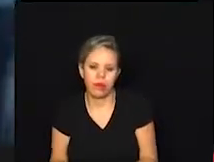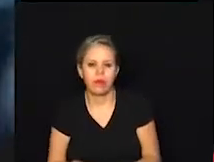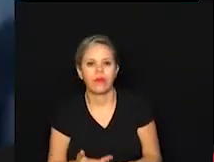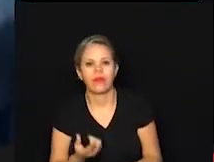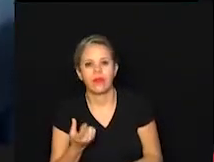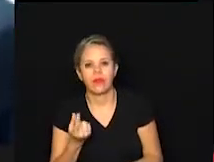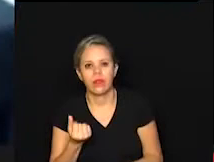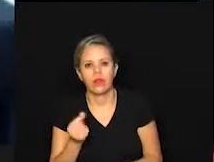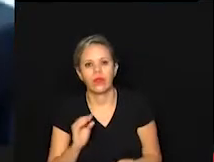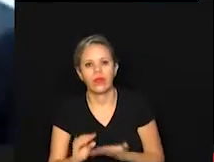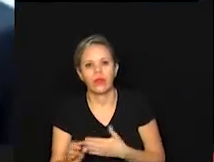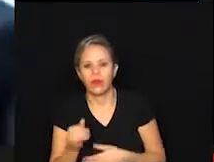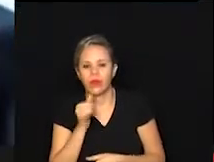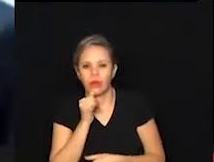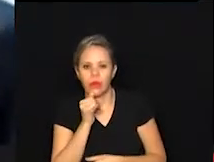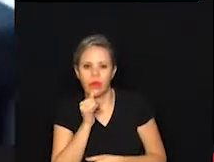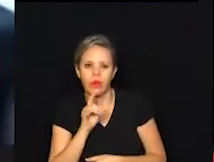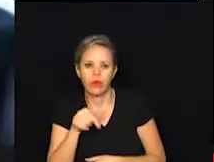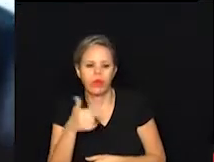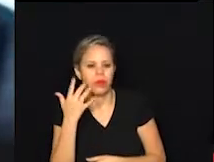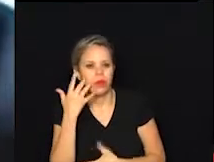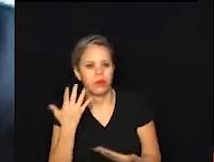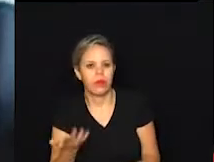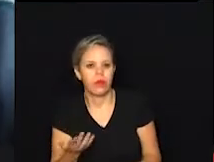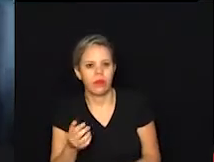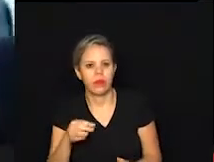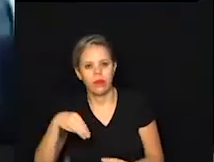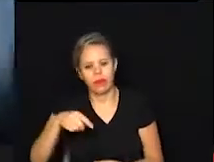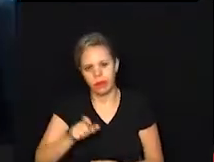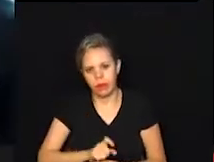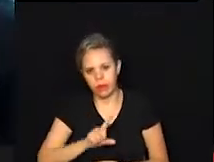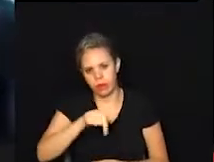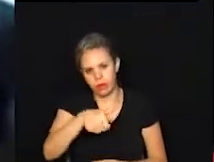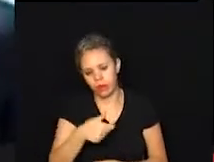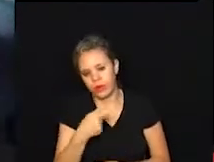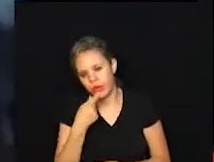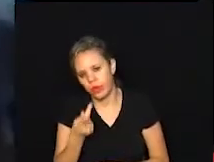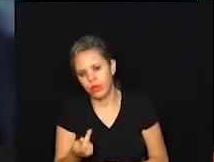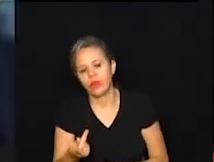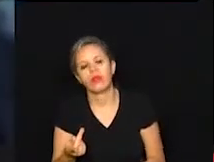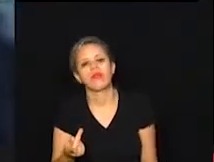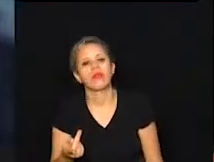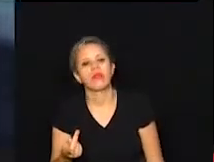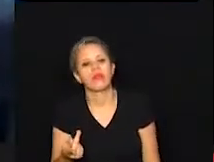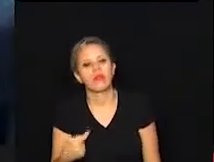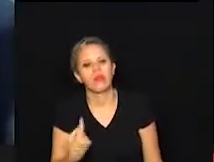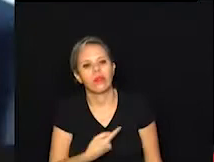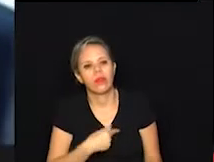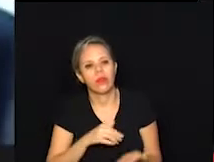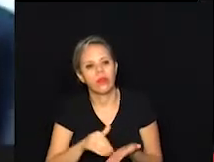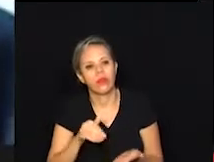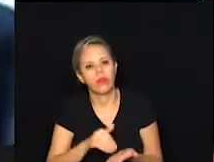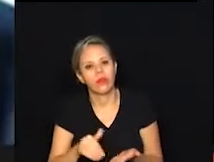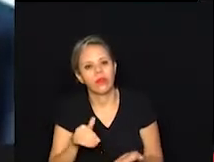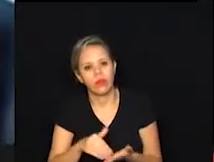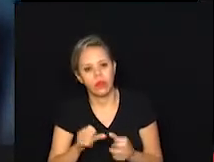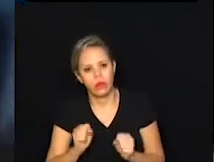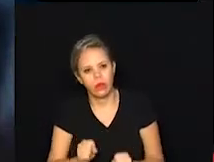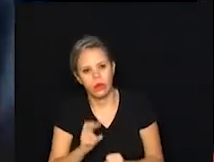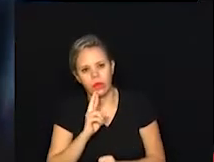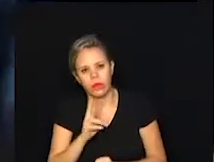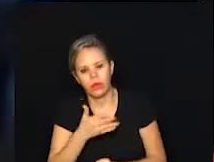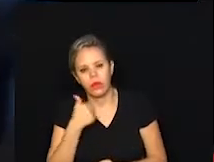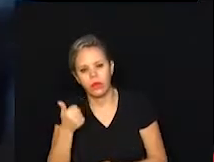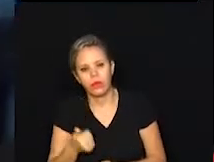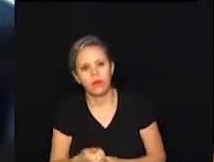fundo... Depois, acho que o Max e e a nossa secretária pode responder